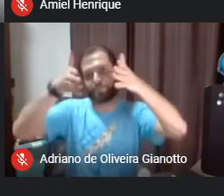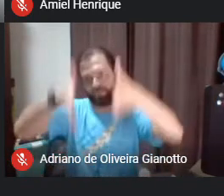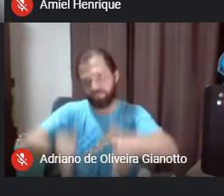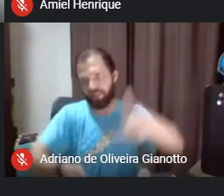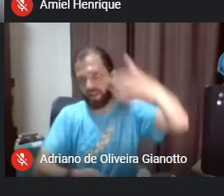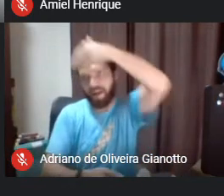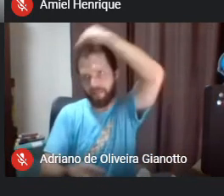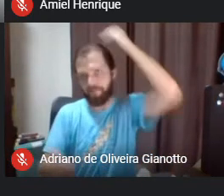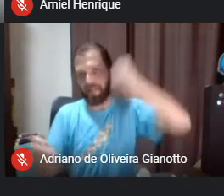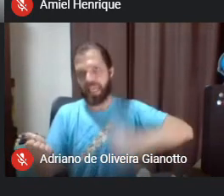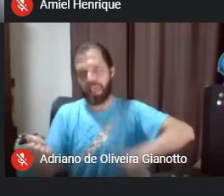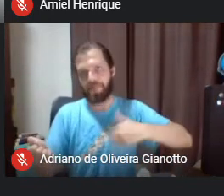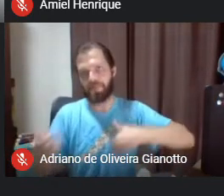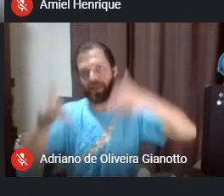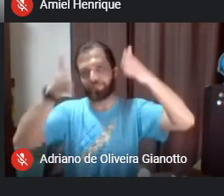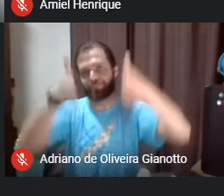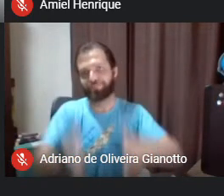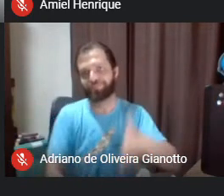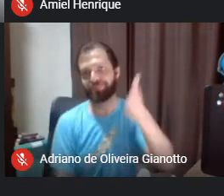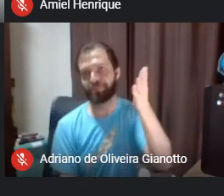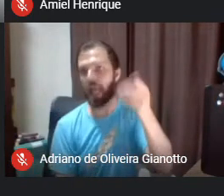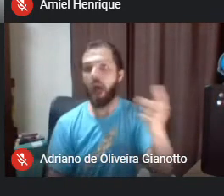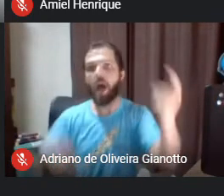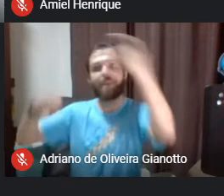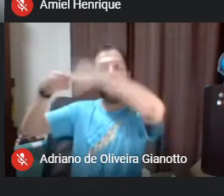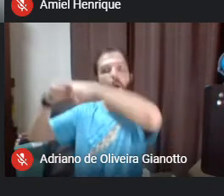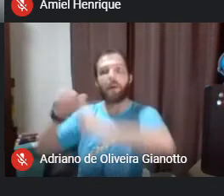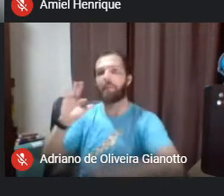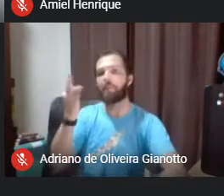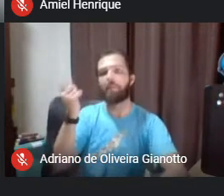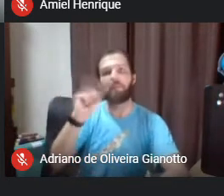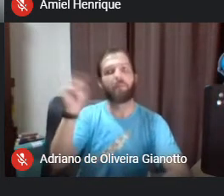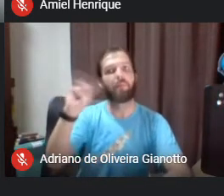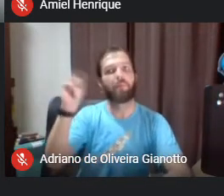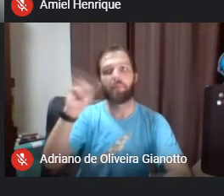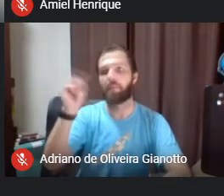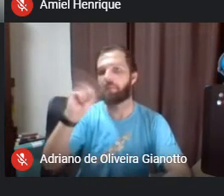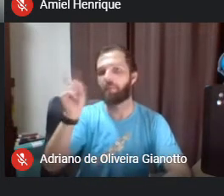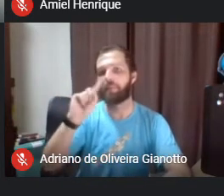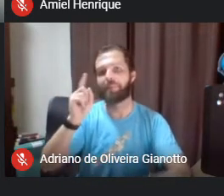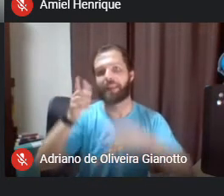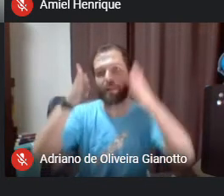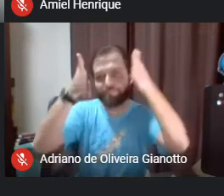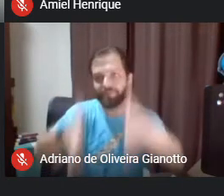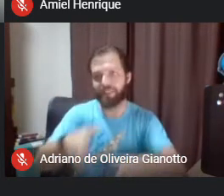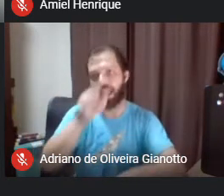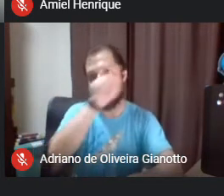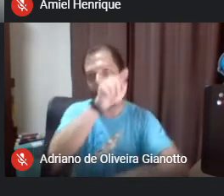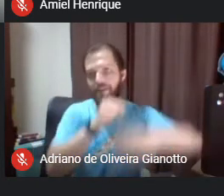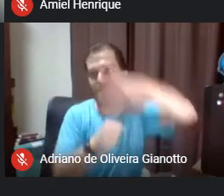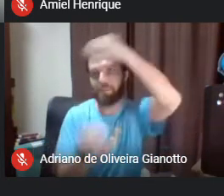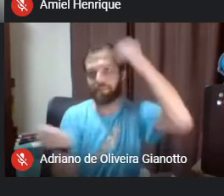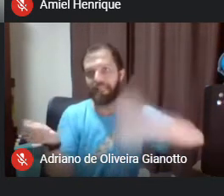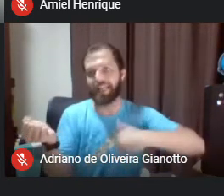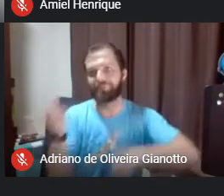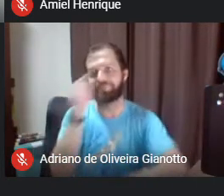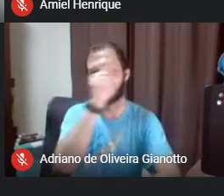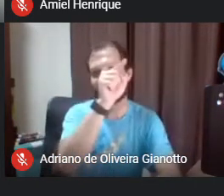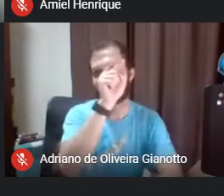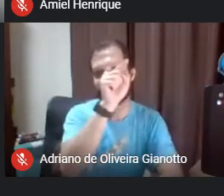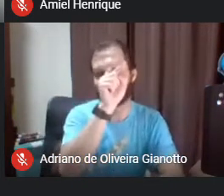né, muitos compromissos, e ele foi enterrado ao México. Não voltou nunca mais para a França.